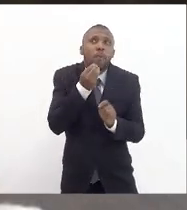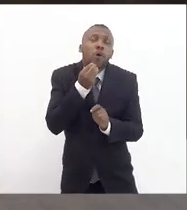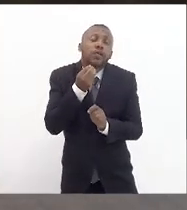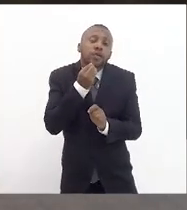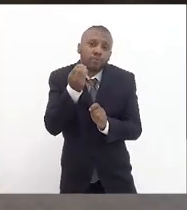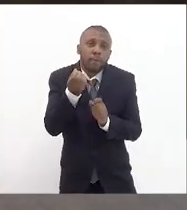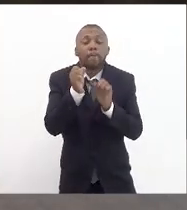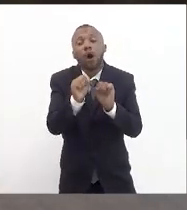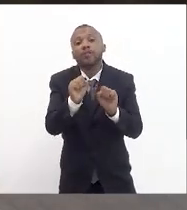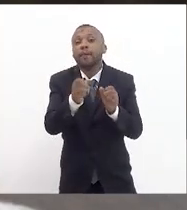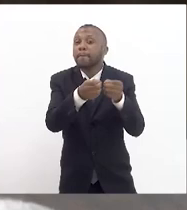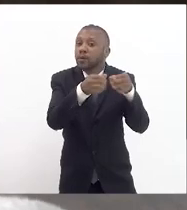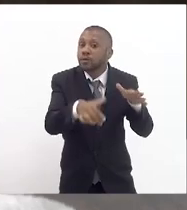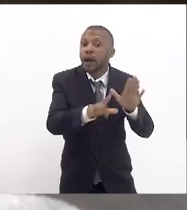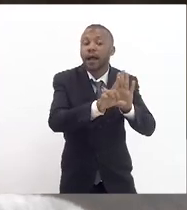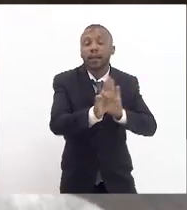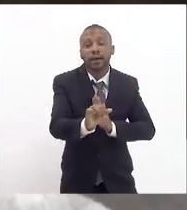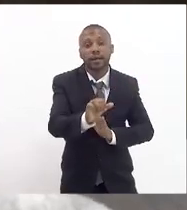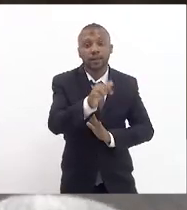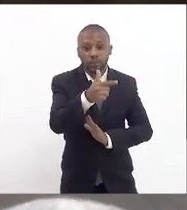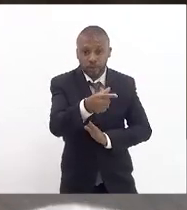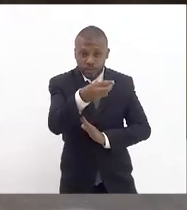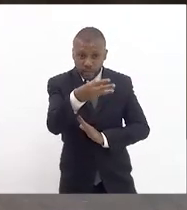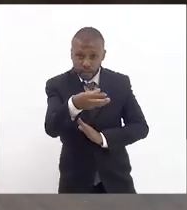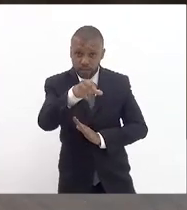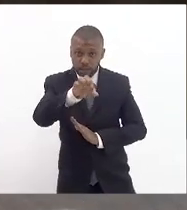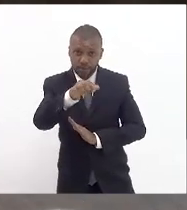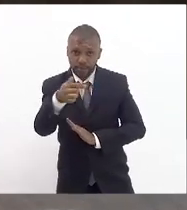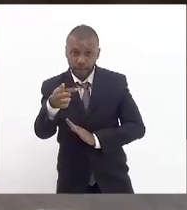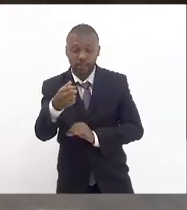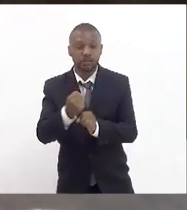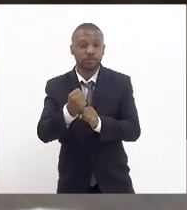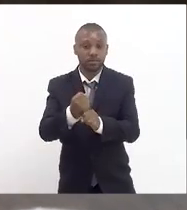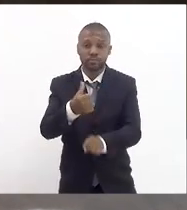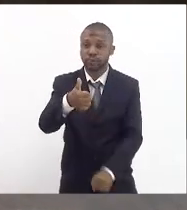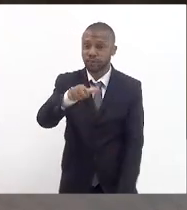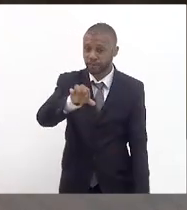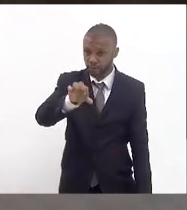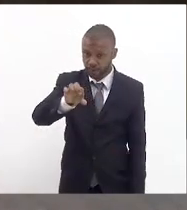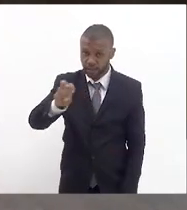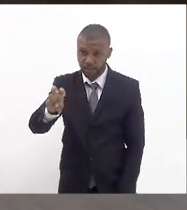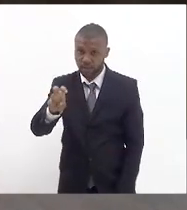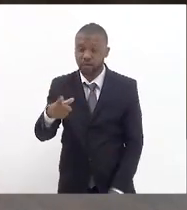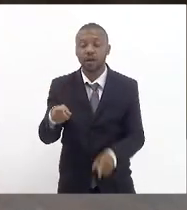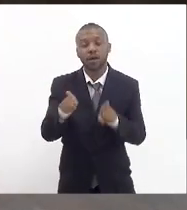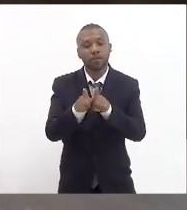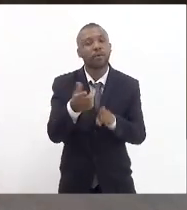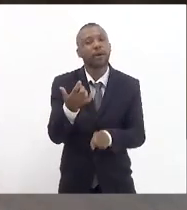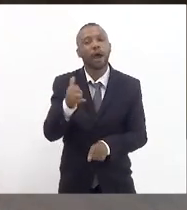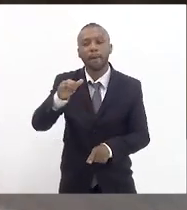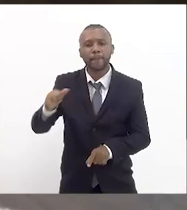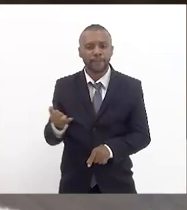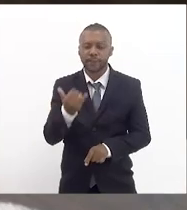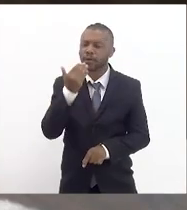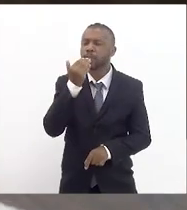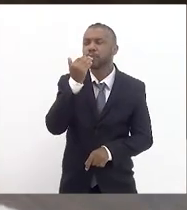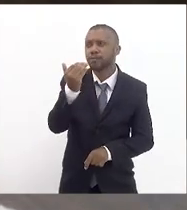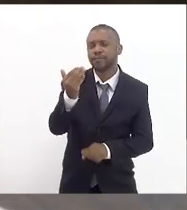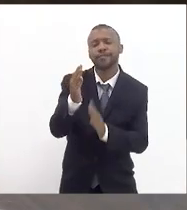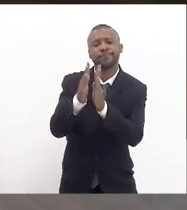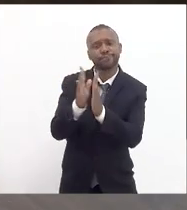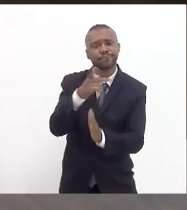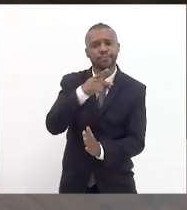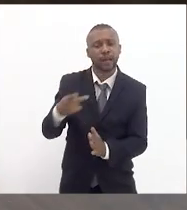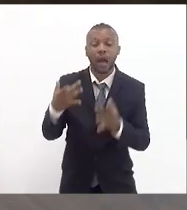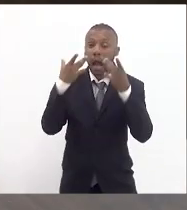Lei 2387 de 1995. Em tempo, eu queria solicitar a Vossa Excelência e até pedir vossa